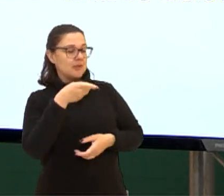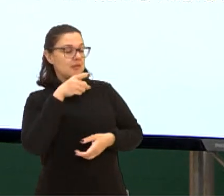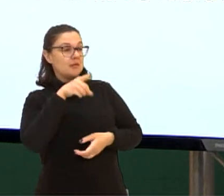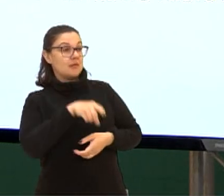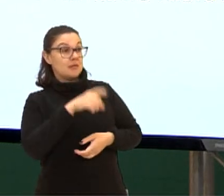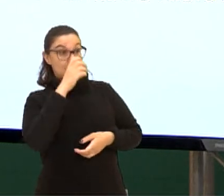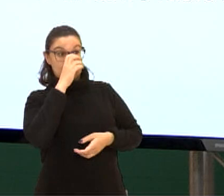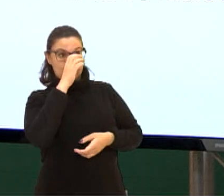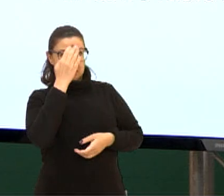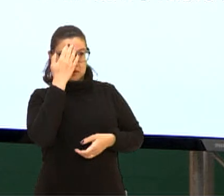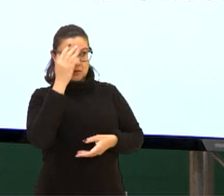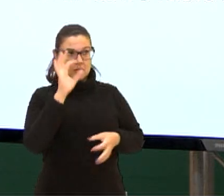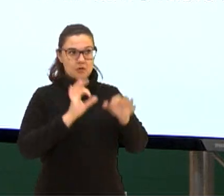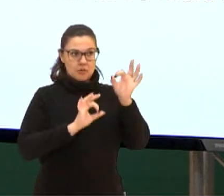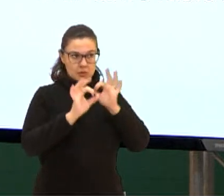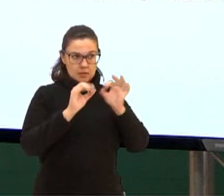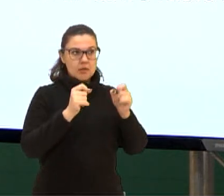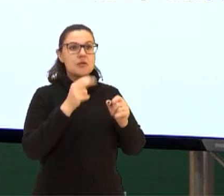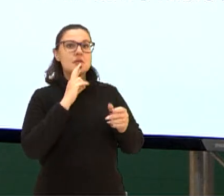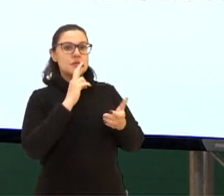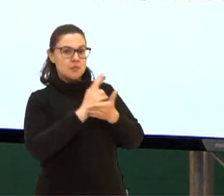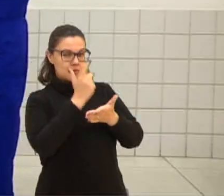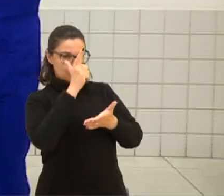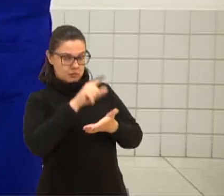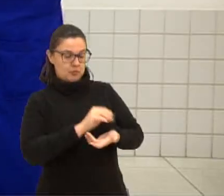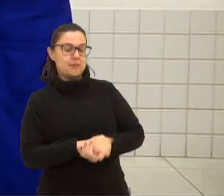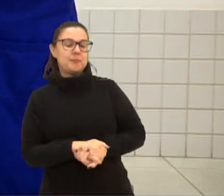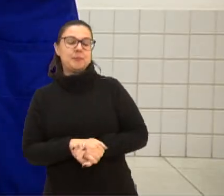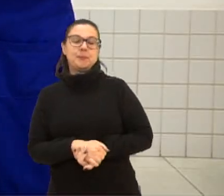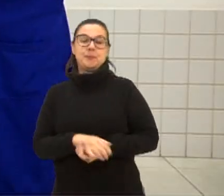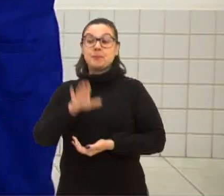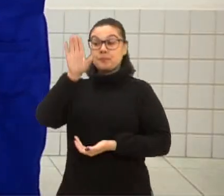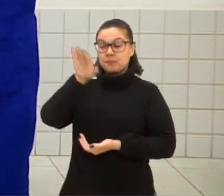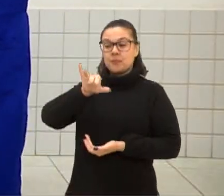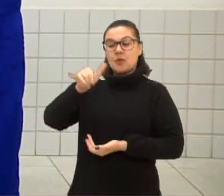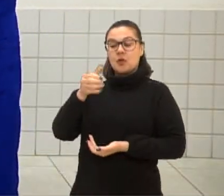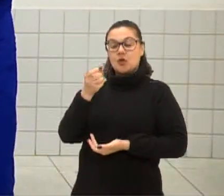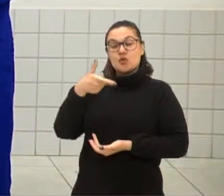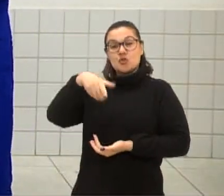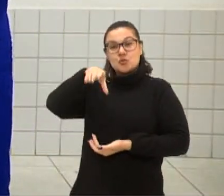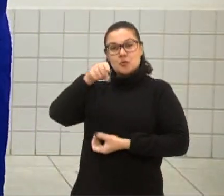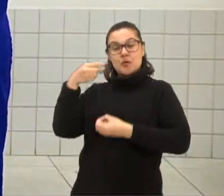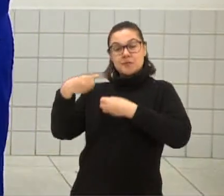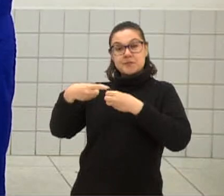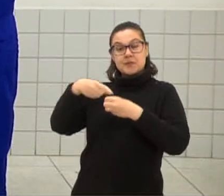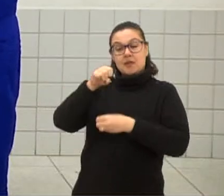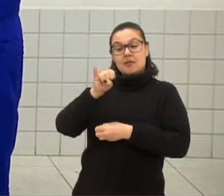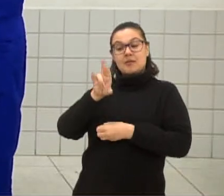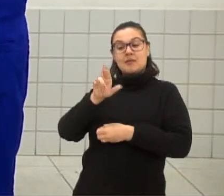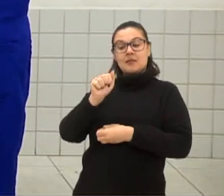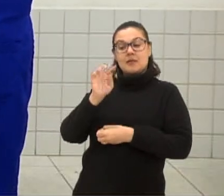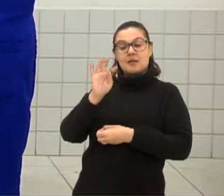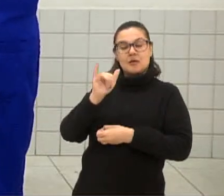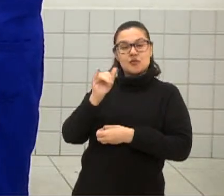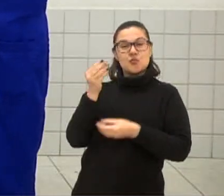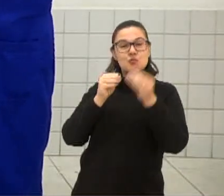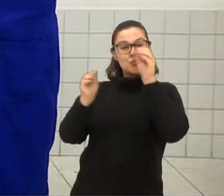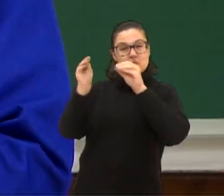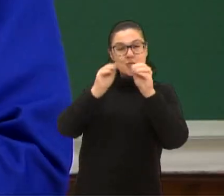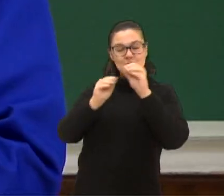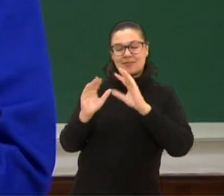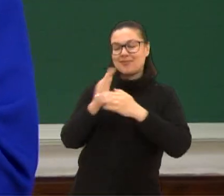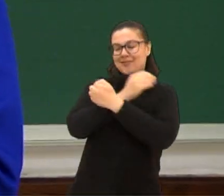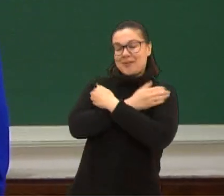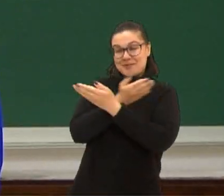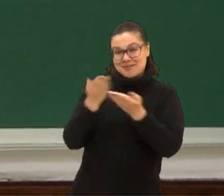pergunta eu não entendi muito bem. Formula aí de novo que a gente lê de novo, tá bom? Isso. Aqui o João de Irati, né? Falando aqui, mandando um beijo pra gente.